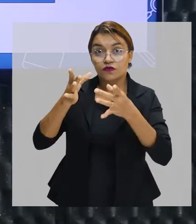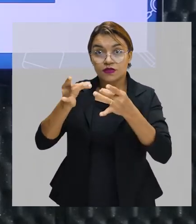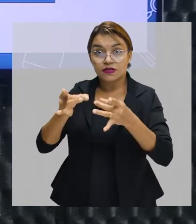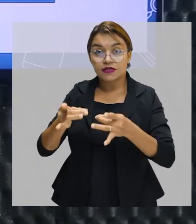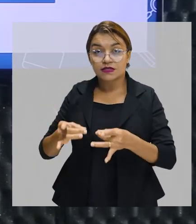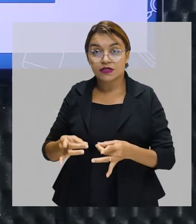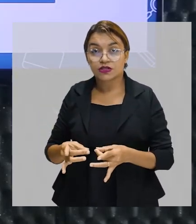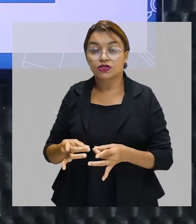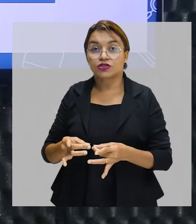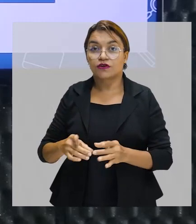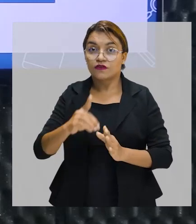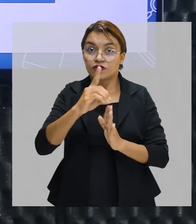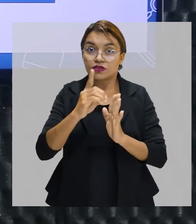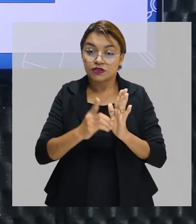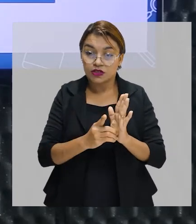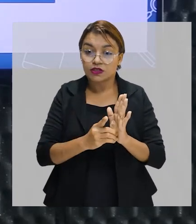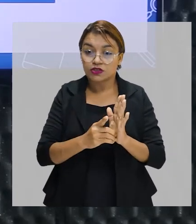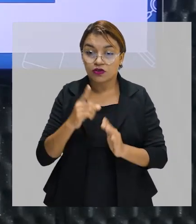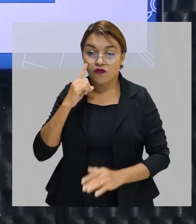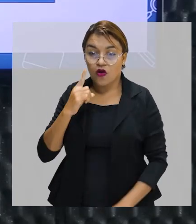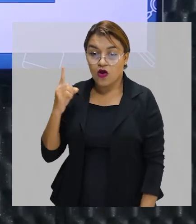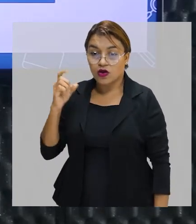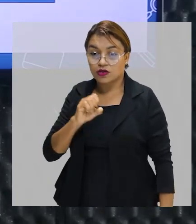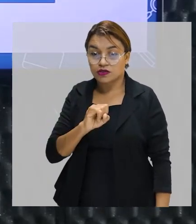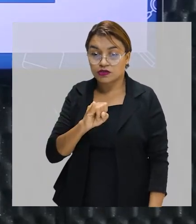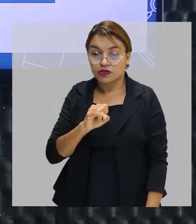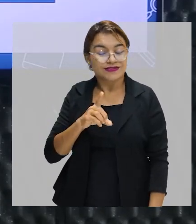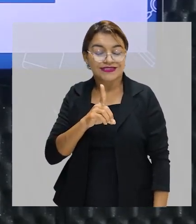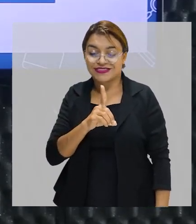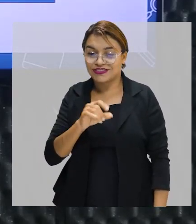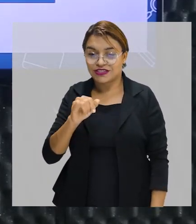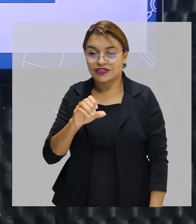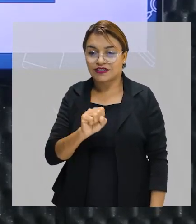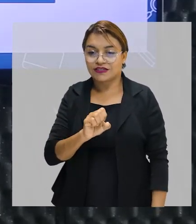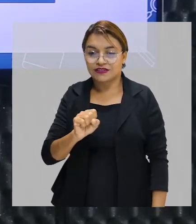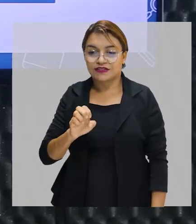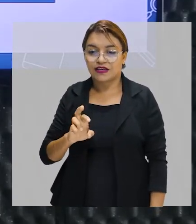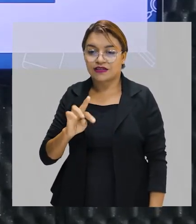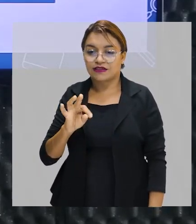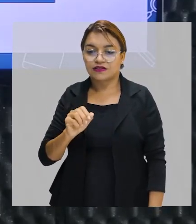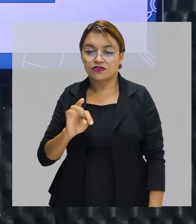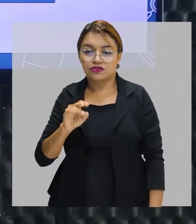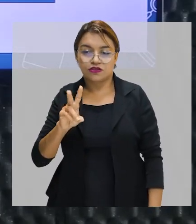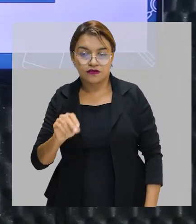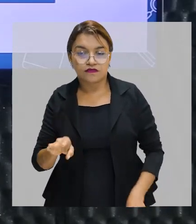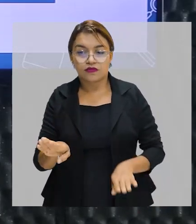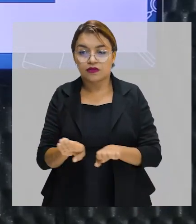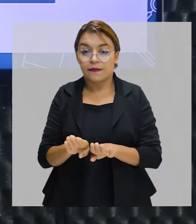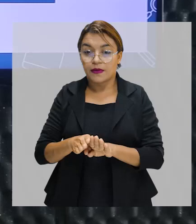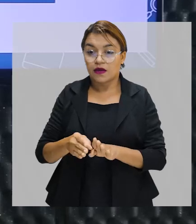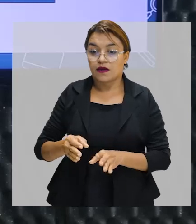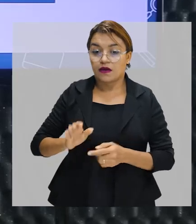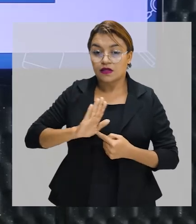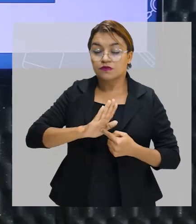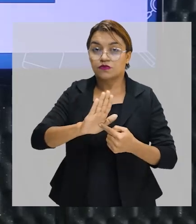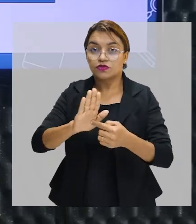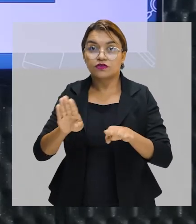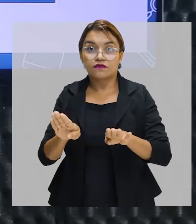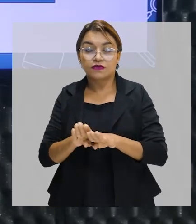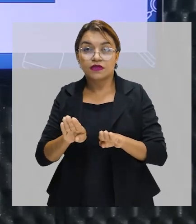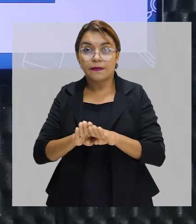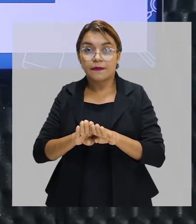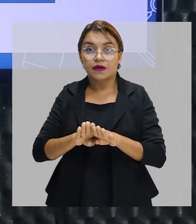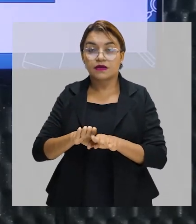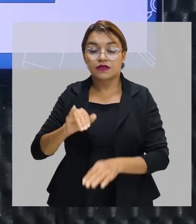descritivo, dissertativo, deixei em caixa alta porque a gente vai trabalhar com o dissertativo, o expositivo e o injuntivo.